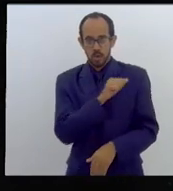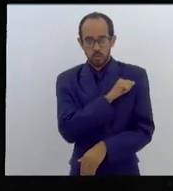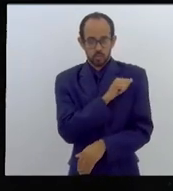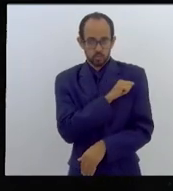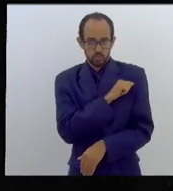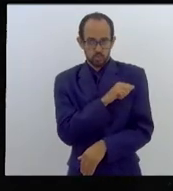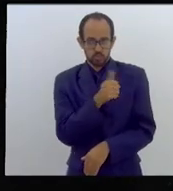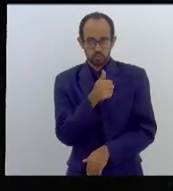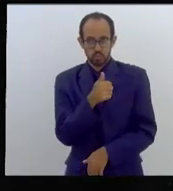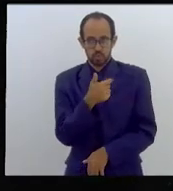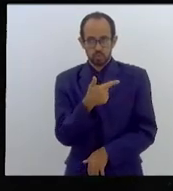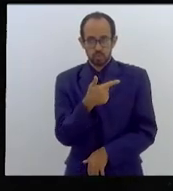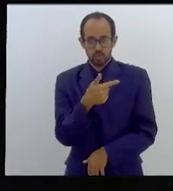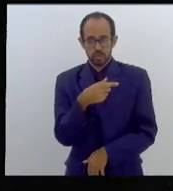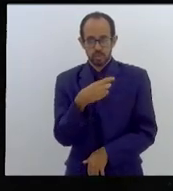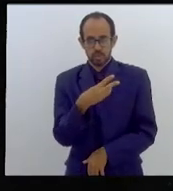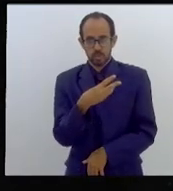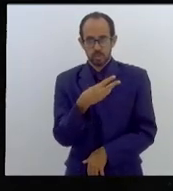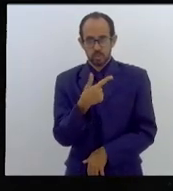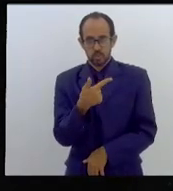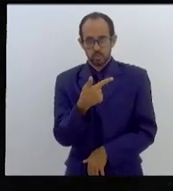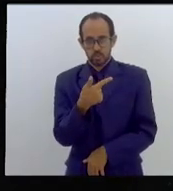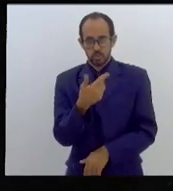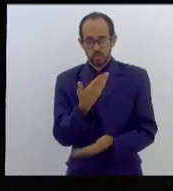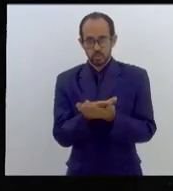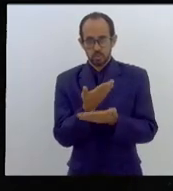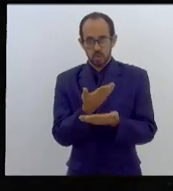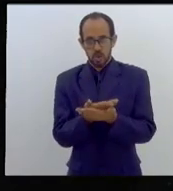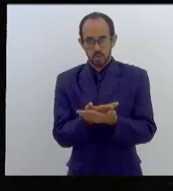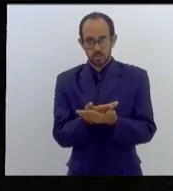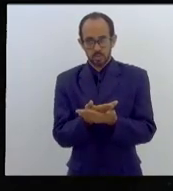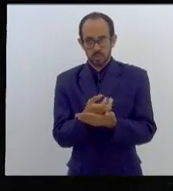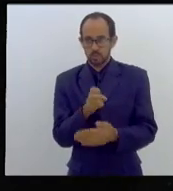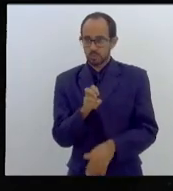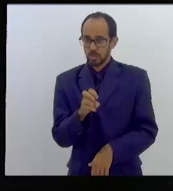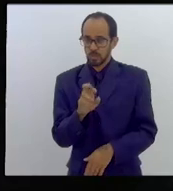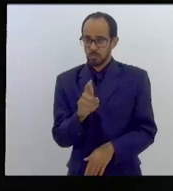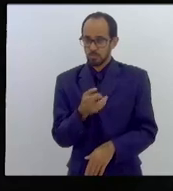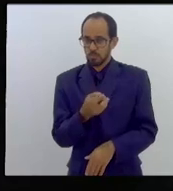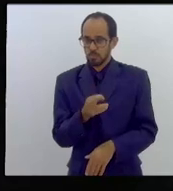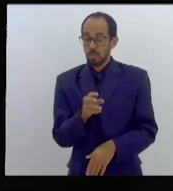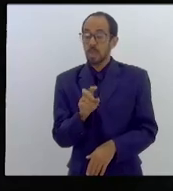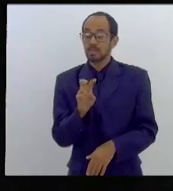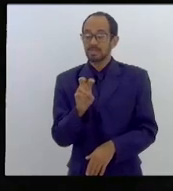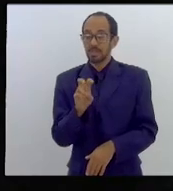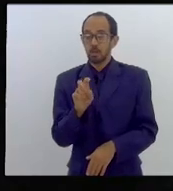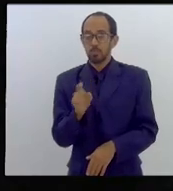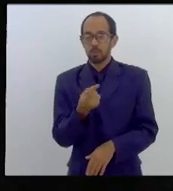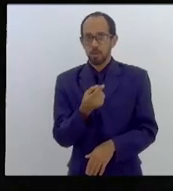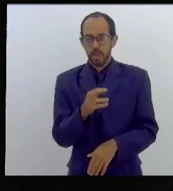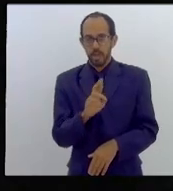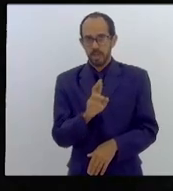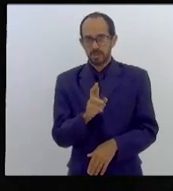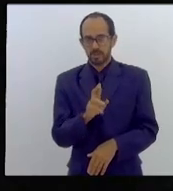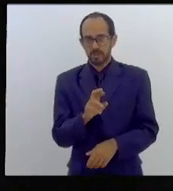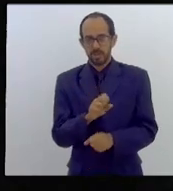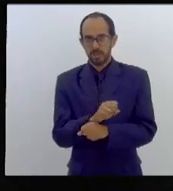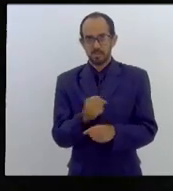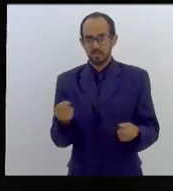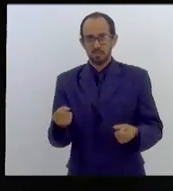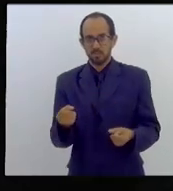1.232 escolas, a gente vai ver que com R$5.000 será impossível investir